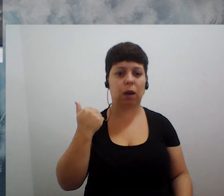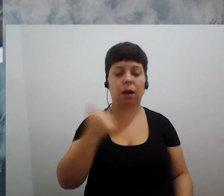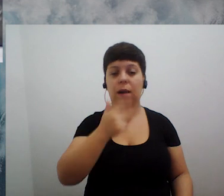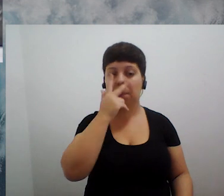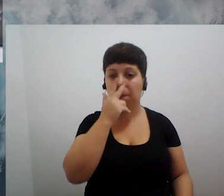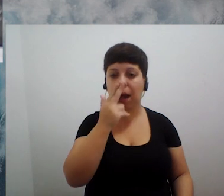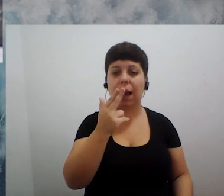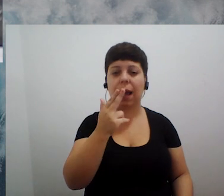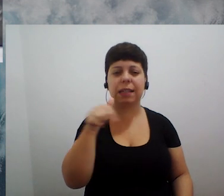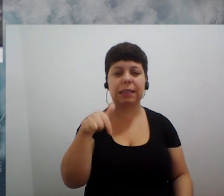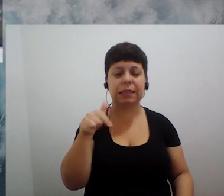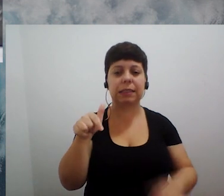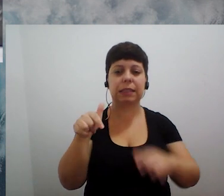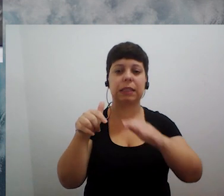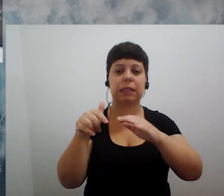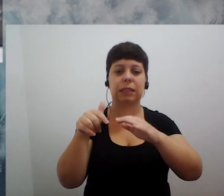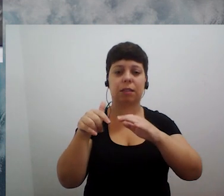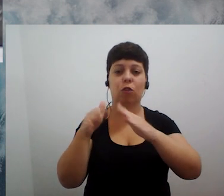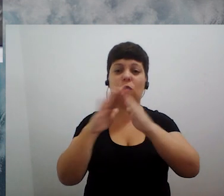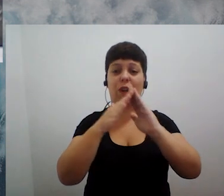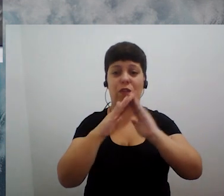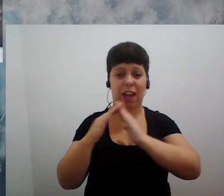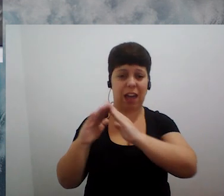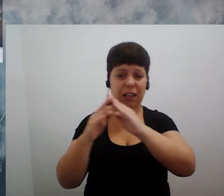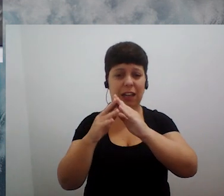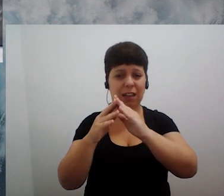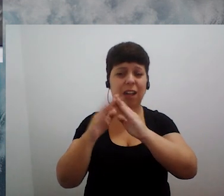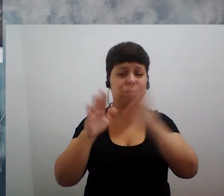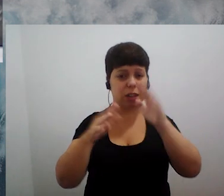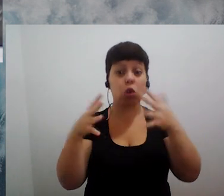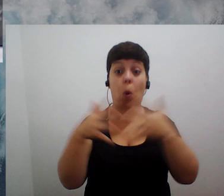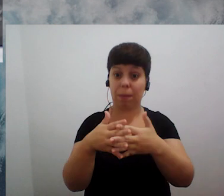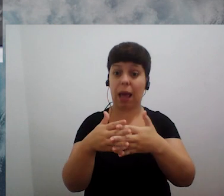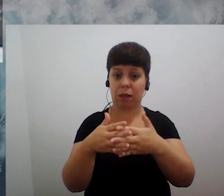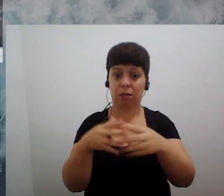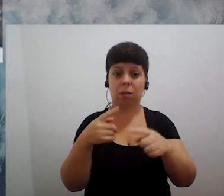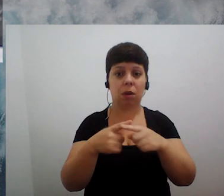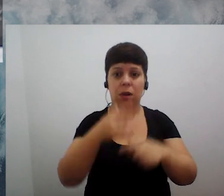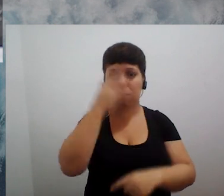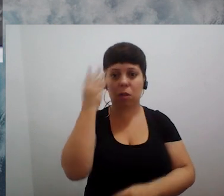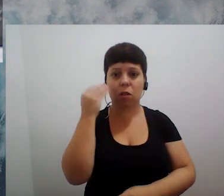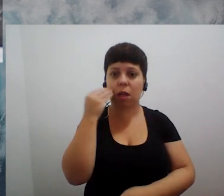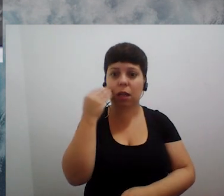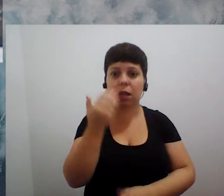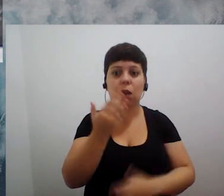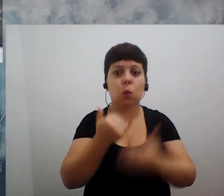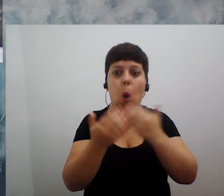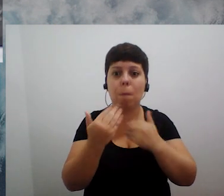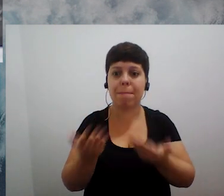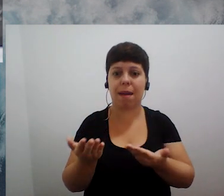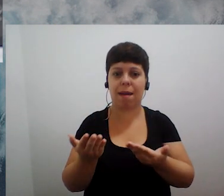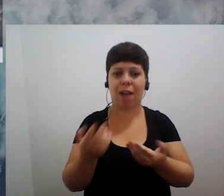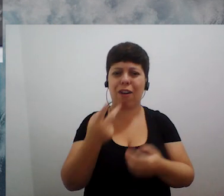também, né? Que parece que essas questões de favela é muito difícil da gente falar aqui, porque, bom, o pessoal tá lutando